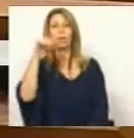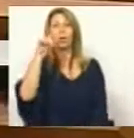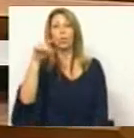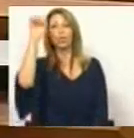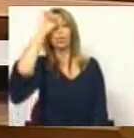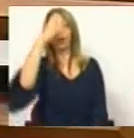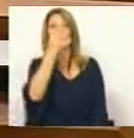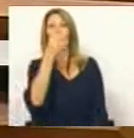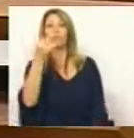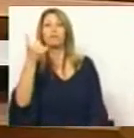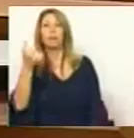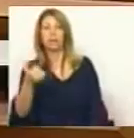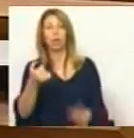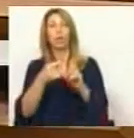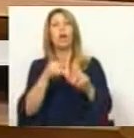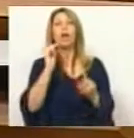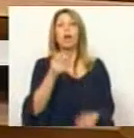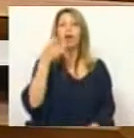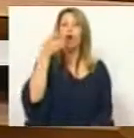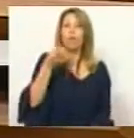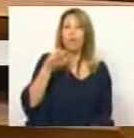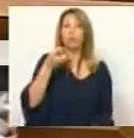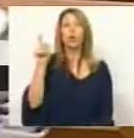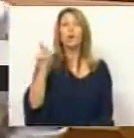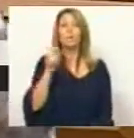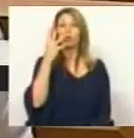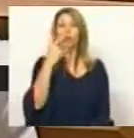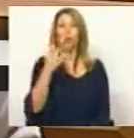de 2025. 9 anos, 4 meses e 2 dias. Muito obrigada, Sr. Presidente. Obrigado.